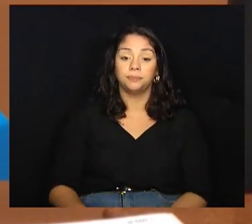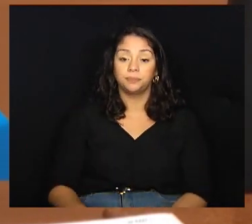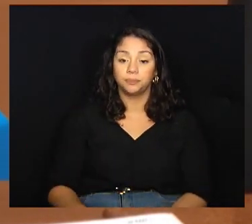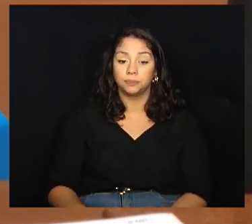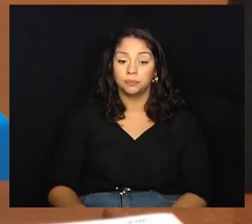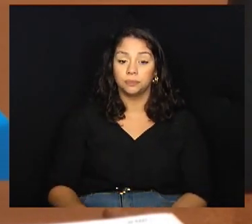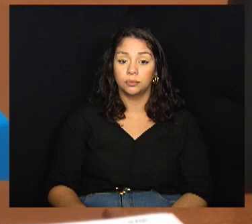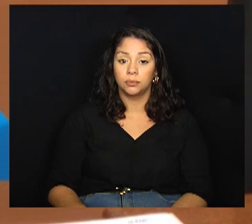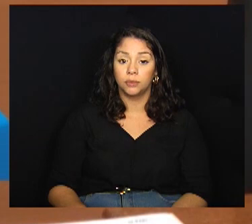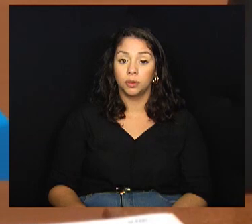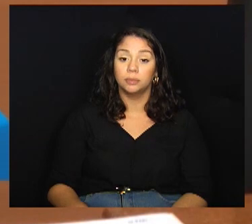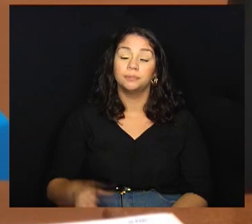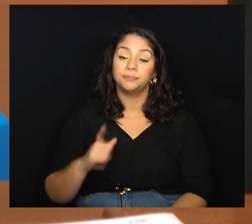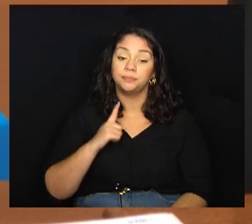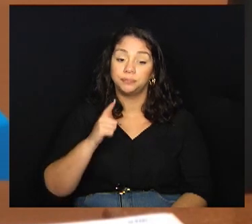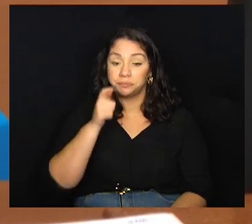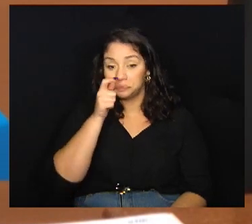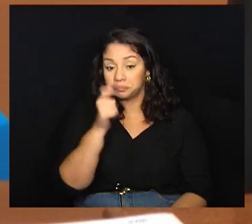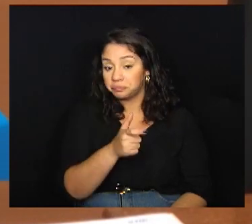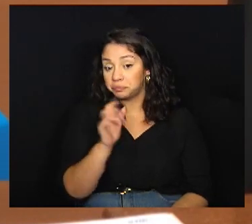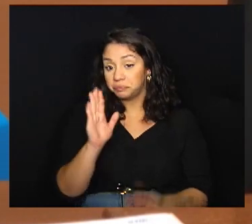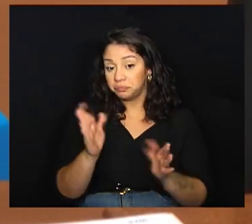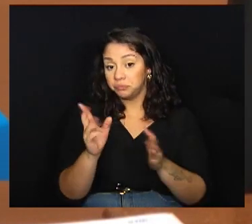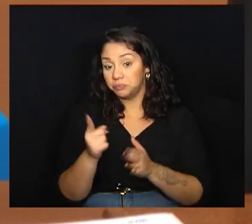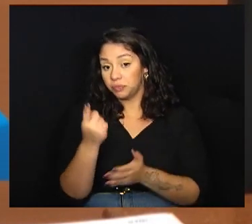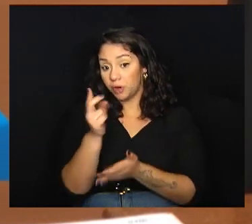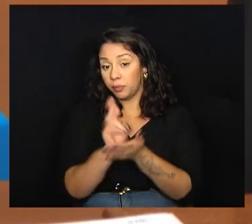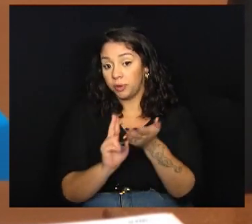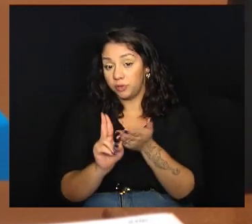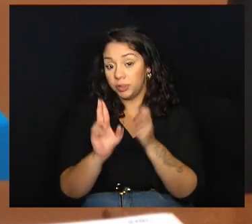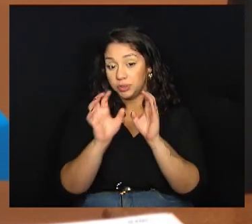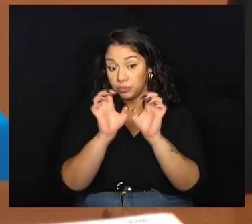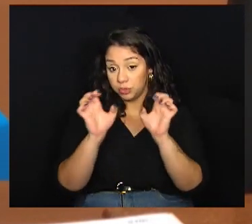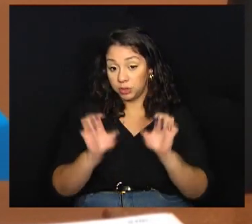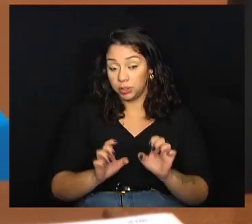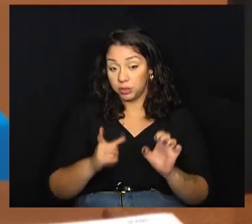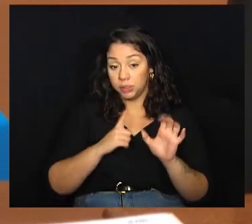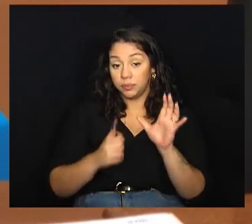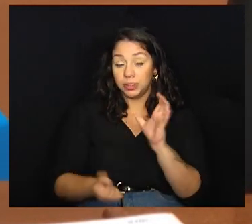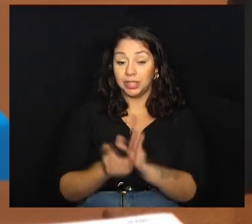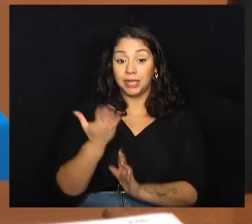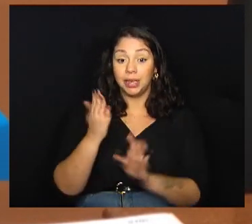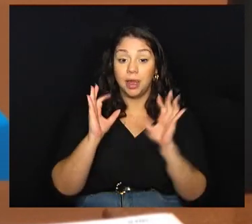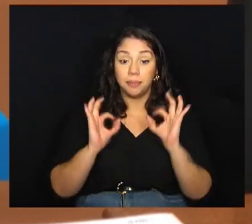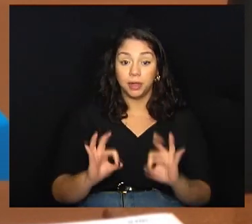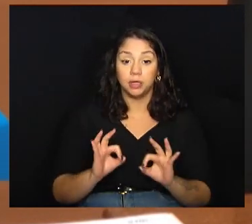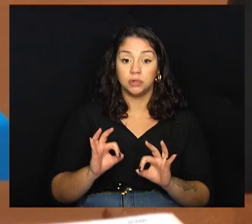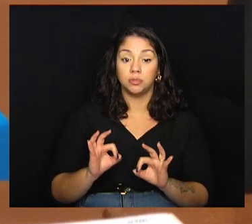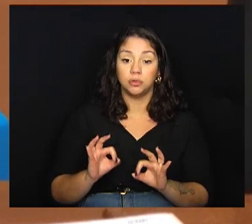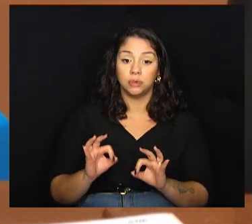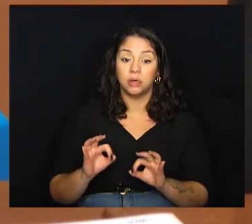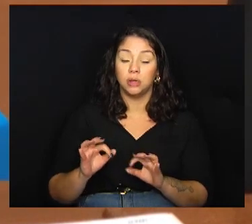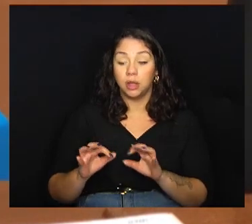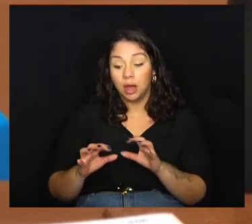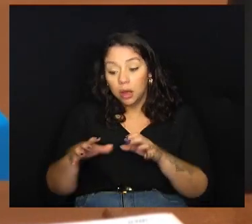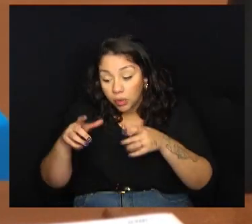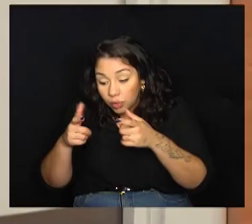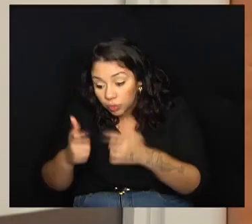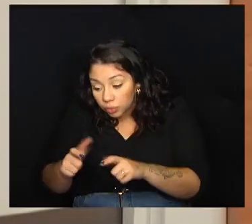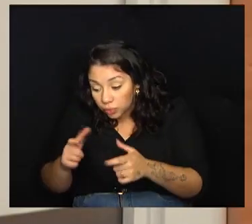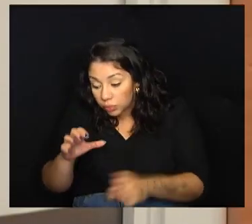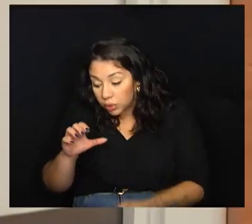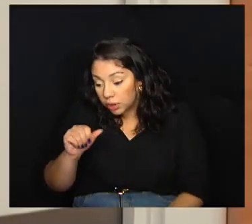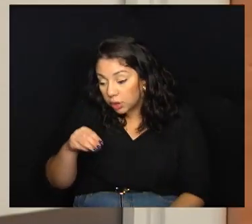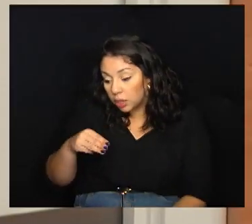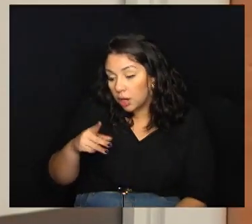interesse de alguma universidade já estruturada instalar, então, um campus aqui na